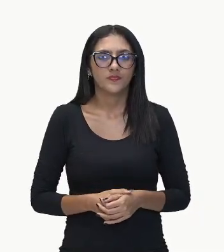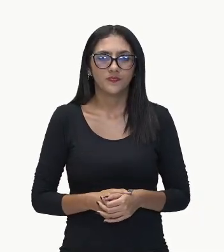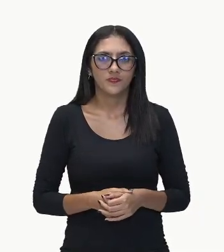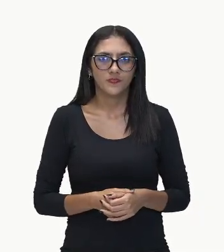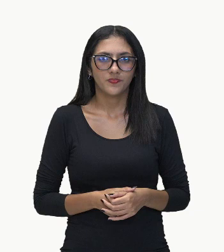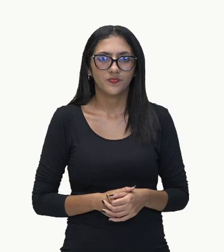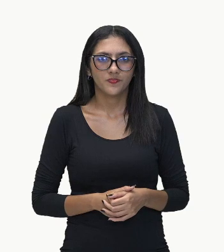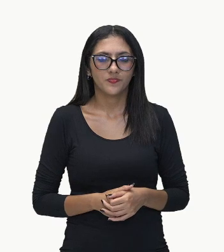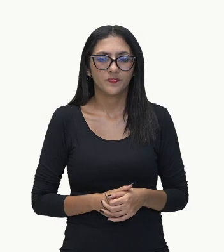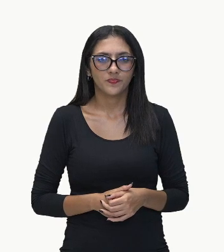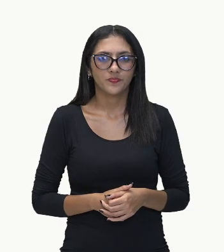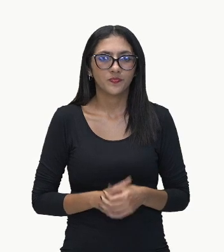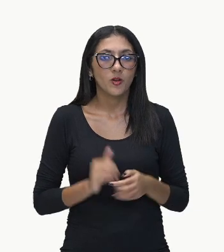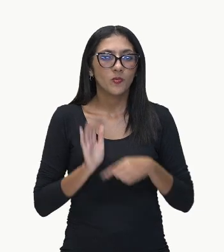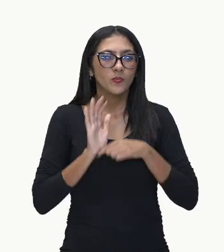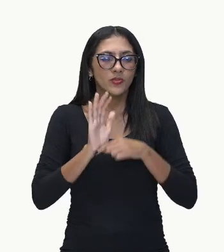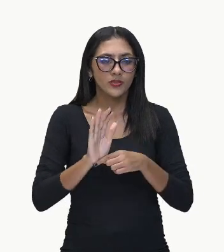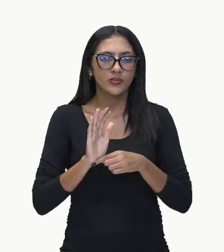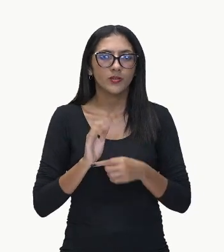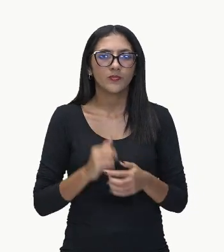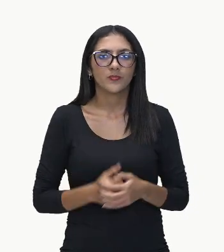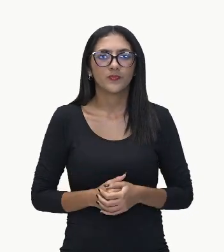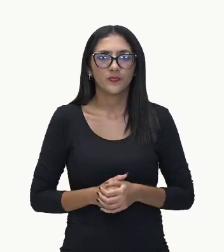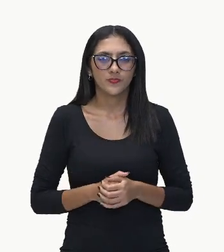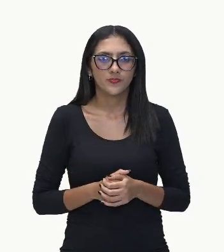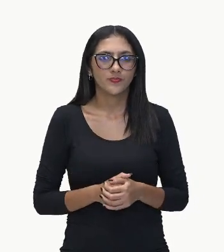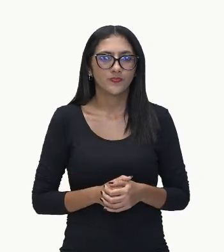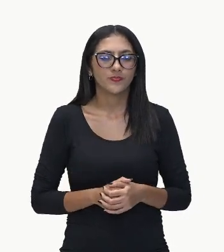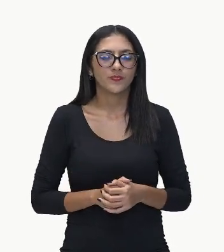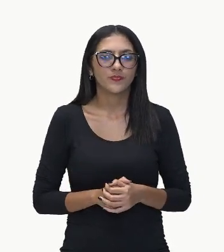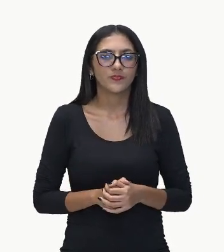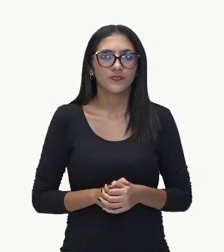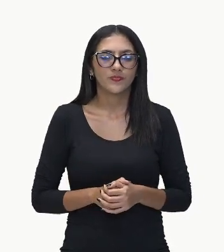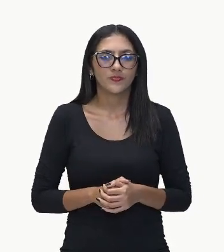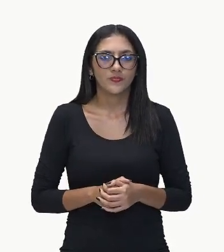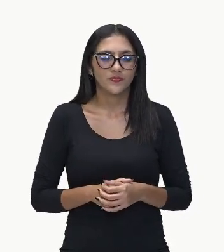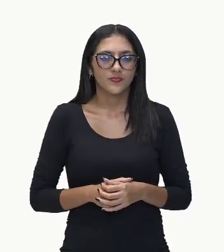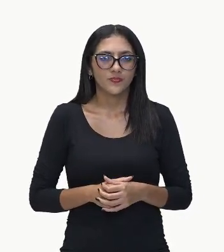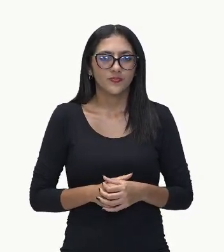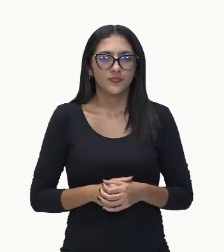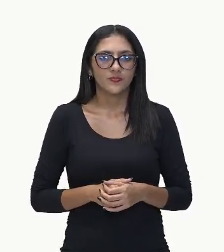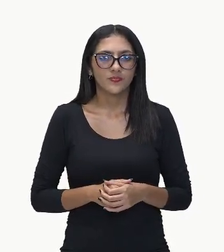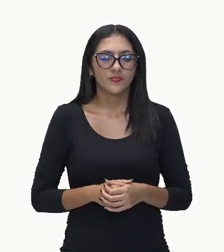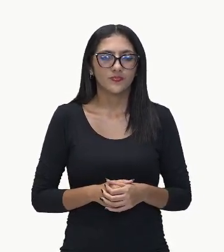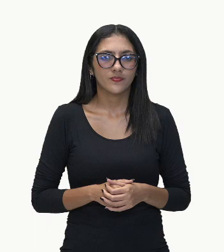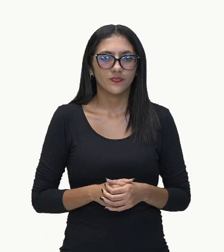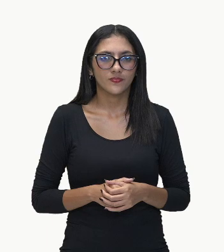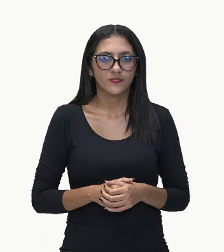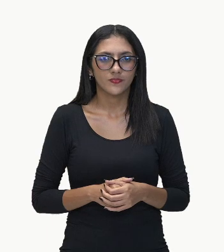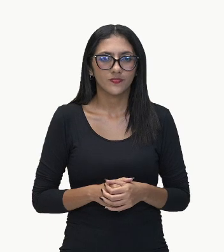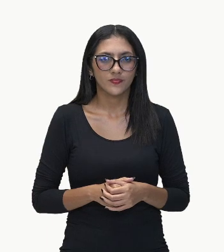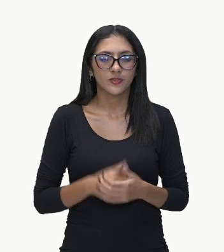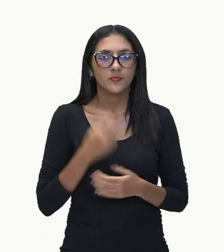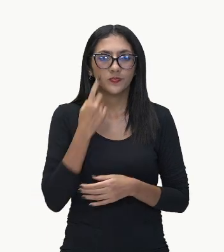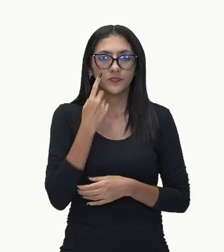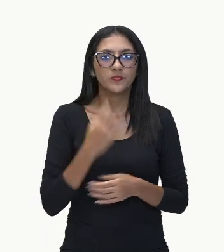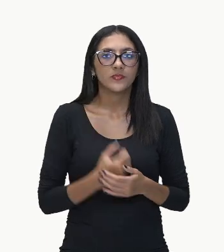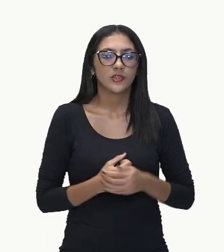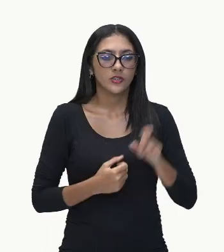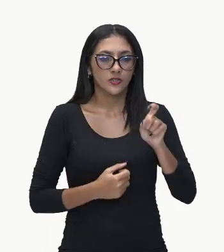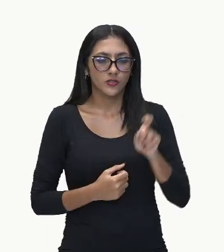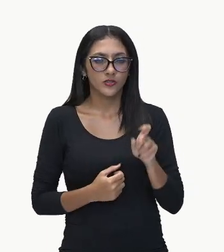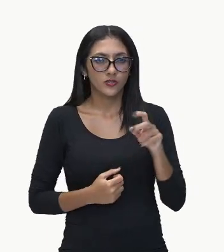te dar uma equação olha só o que vai acontecer vamos pegar o pincel vermelho para ficar legal vamos ficar com a equação é seguinte x